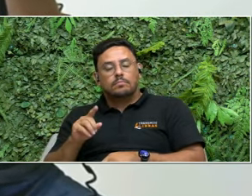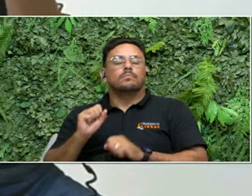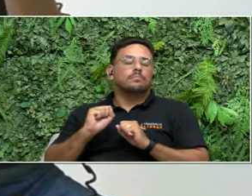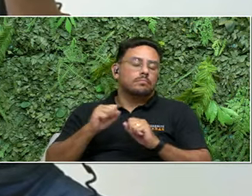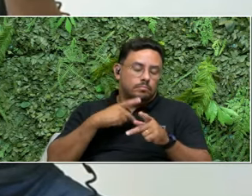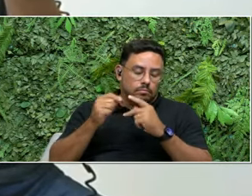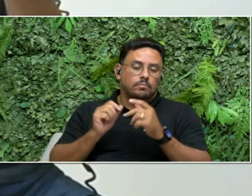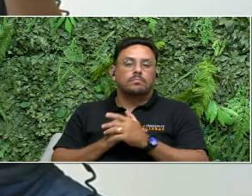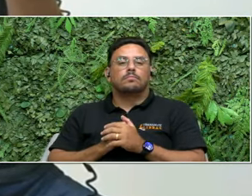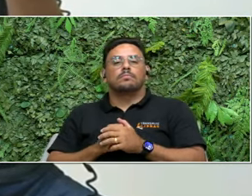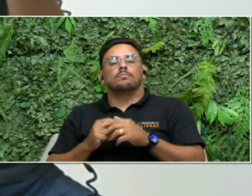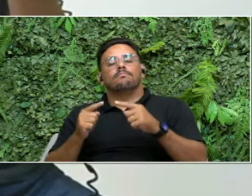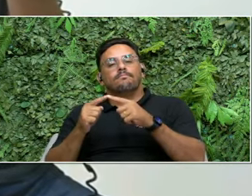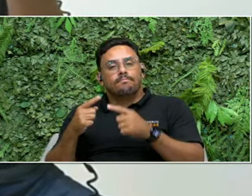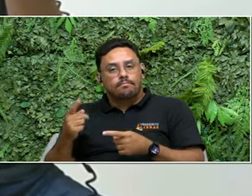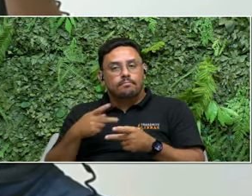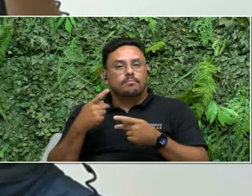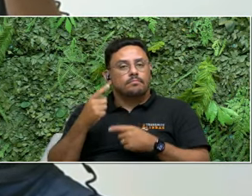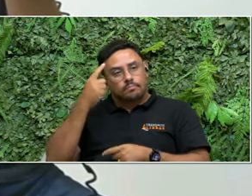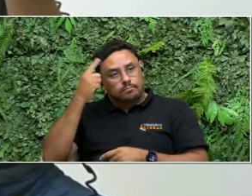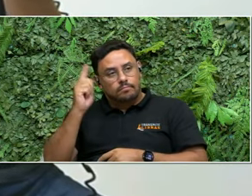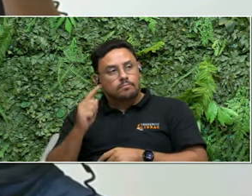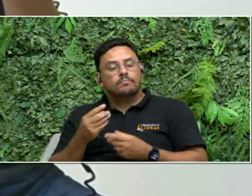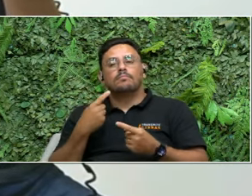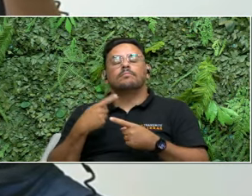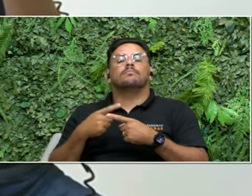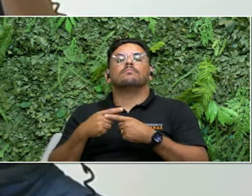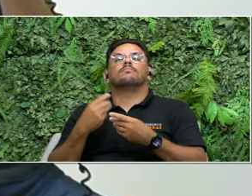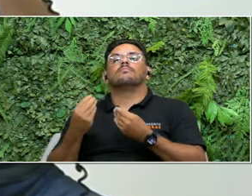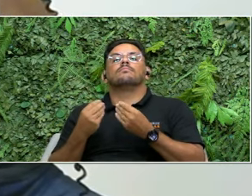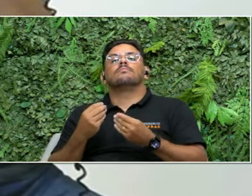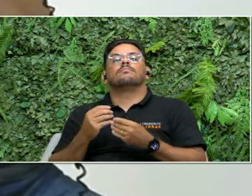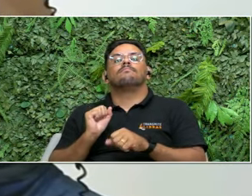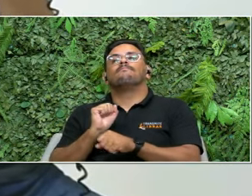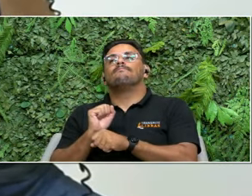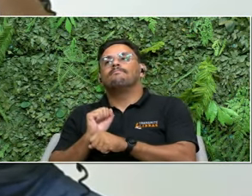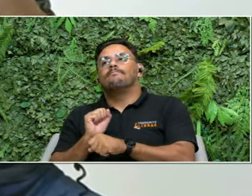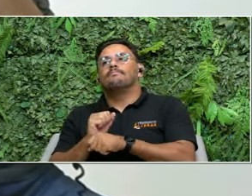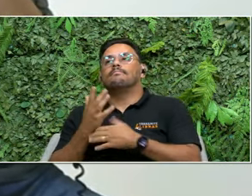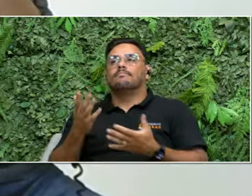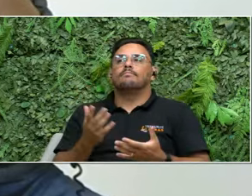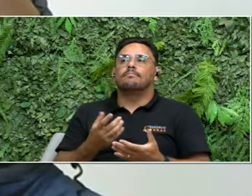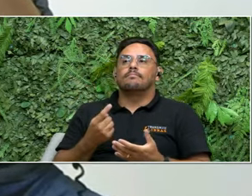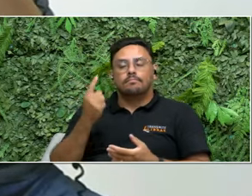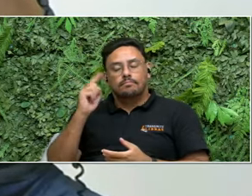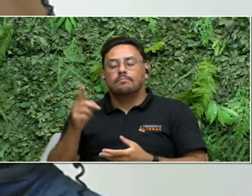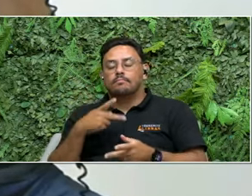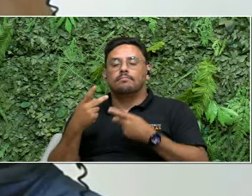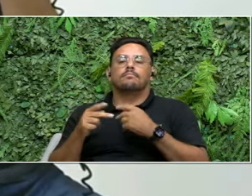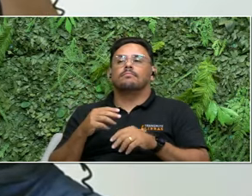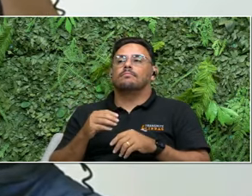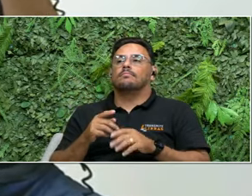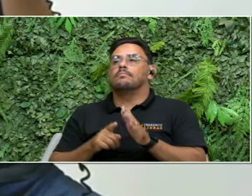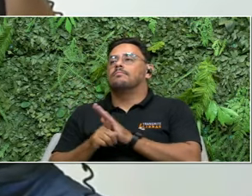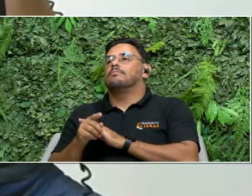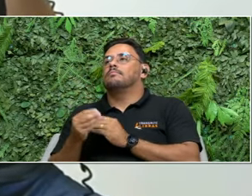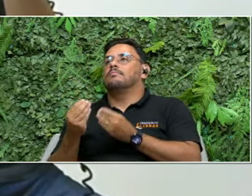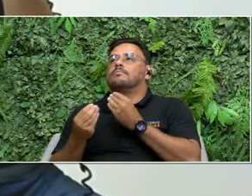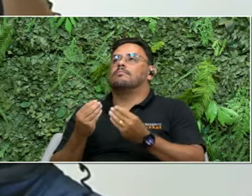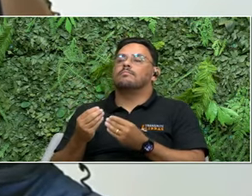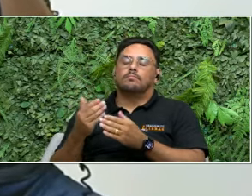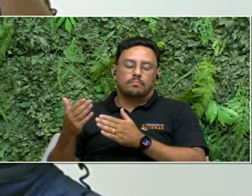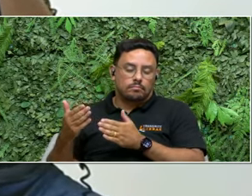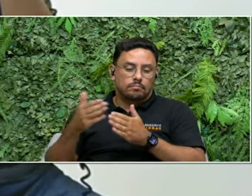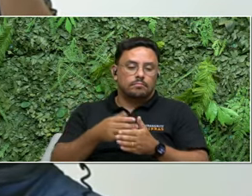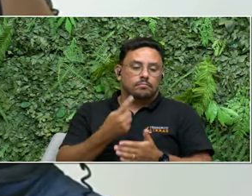chegou a dizer em relação ao Marcelo Moreno que ele não entende porque que o torcedor criou uma expectativa né só que não deu tempo da gente questioná-lo pô se o cara só